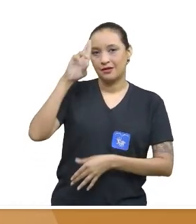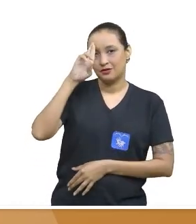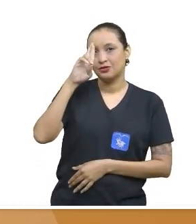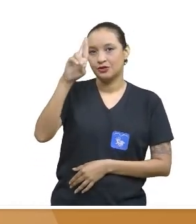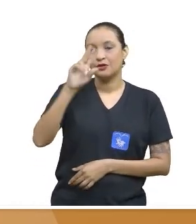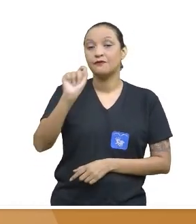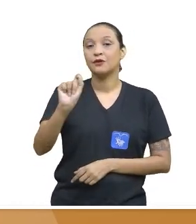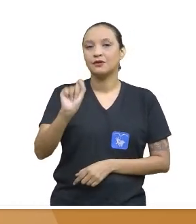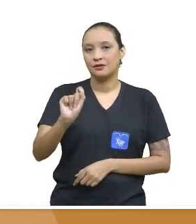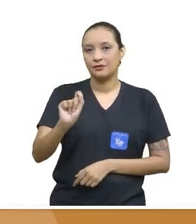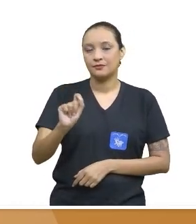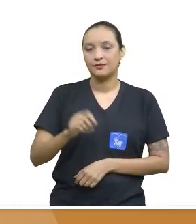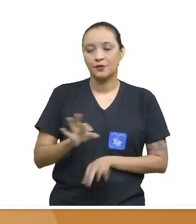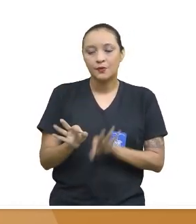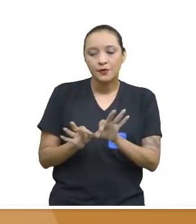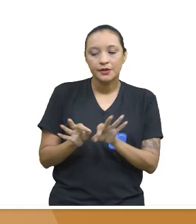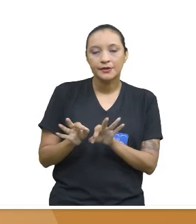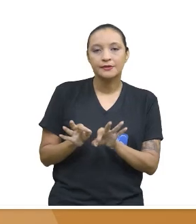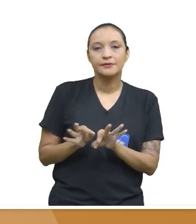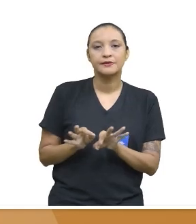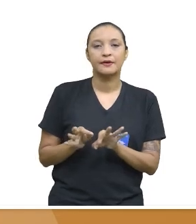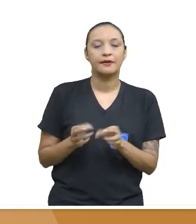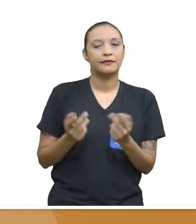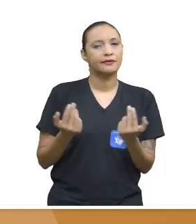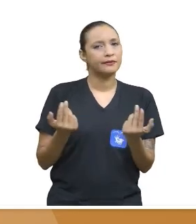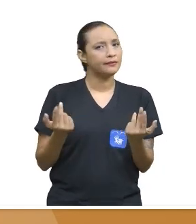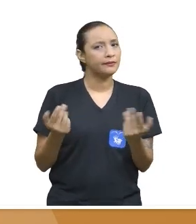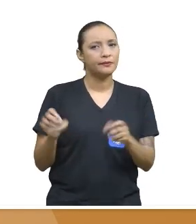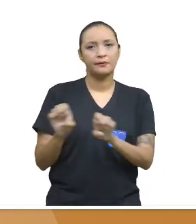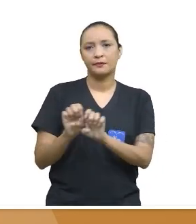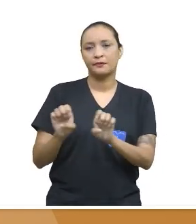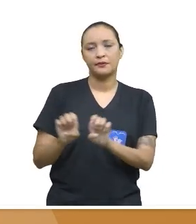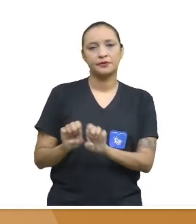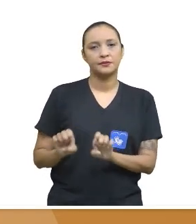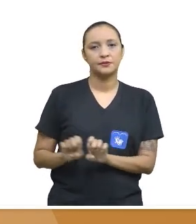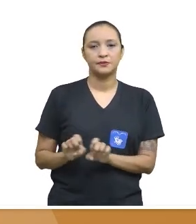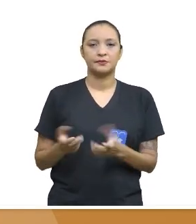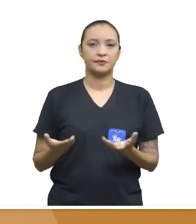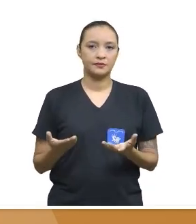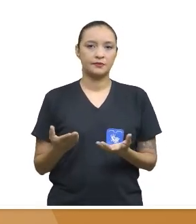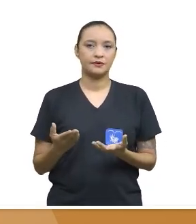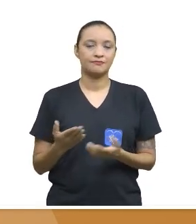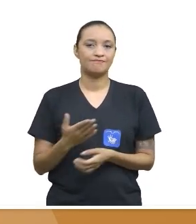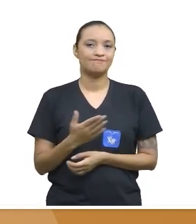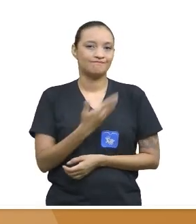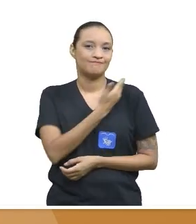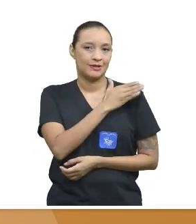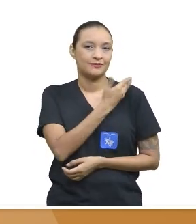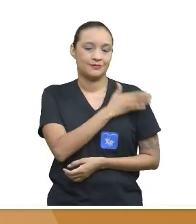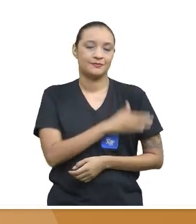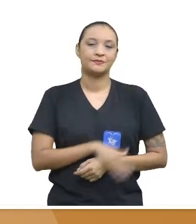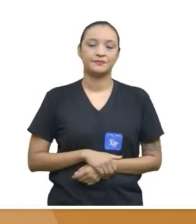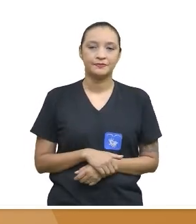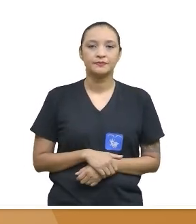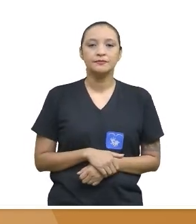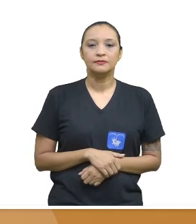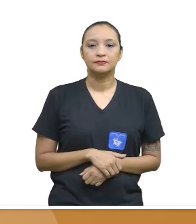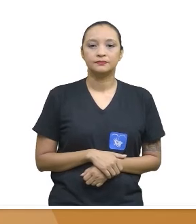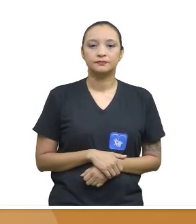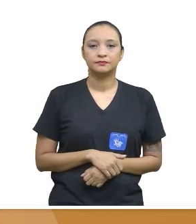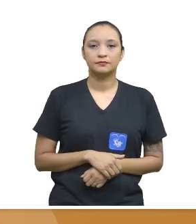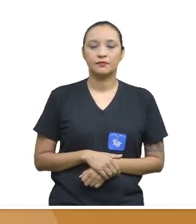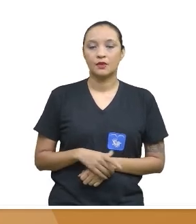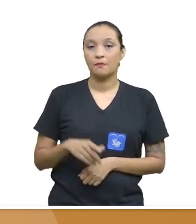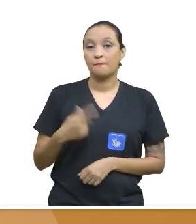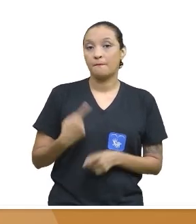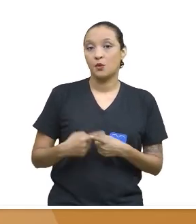era organizada a partir de uma estrutura extremamente racista, aonde eu tenho o